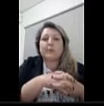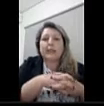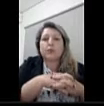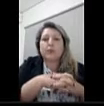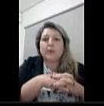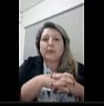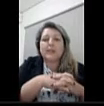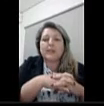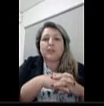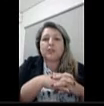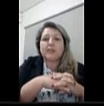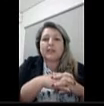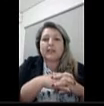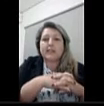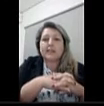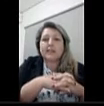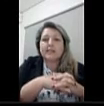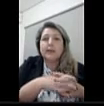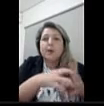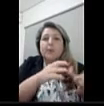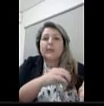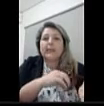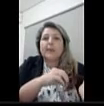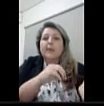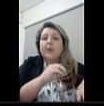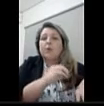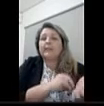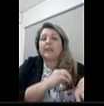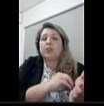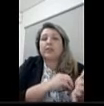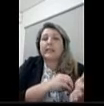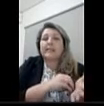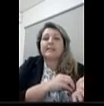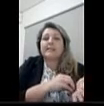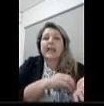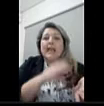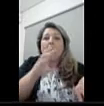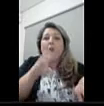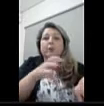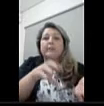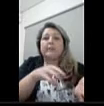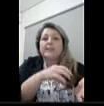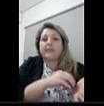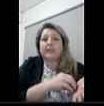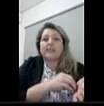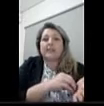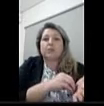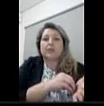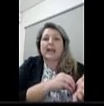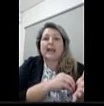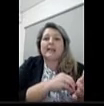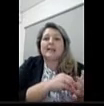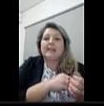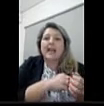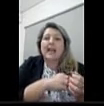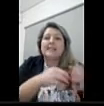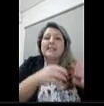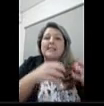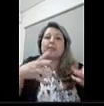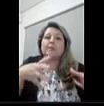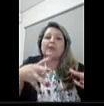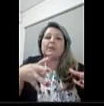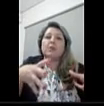tudo também ajuda bastante essa criança. Por quê? Porque quando ela utiliza outras vias sensoriais,